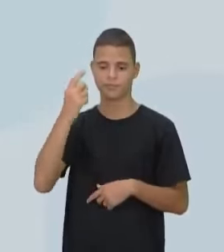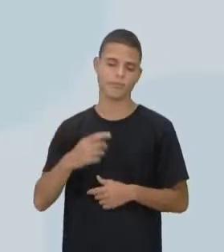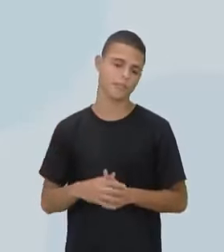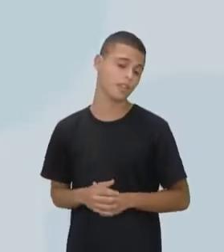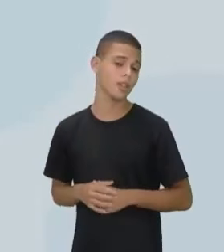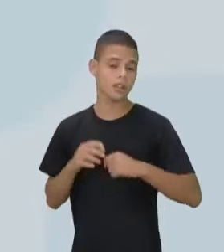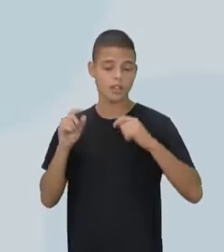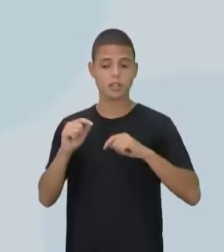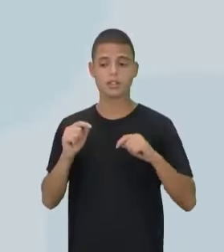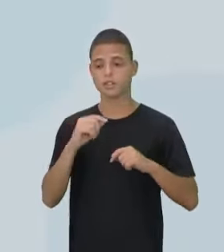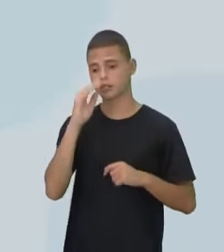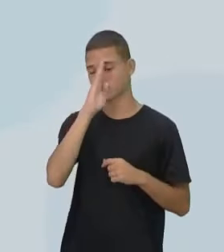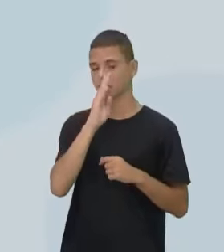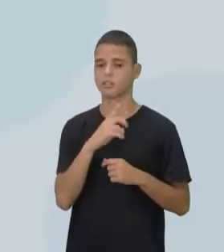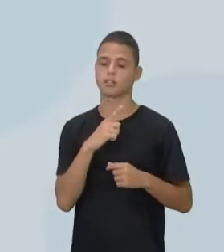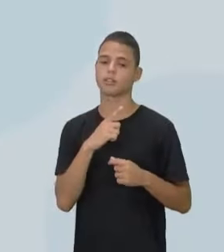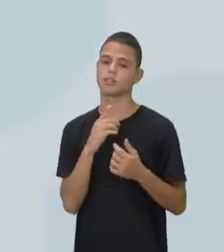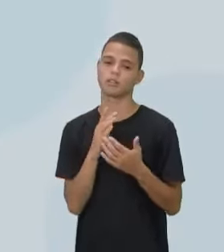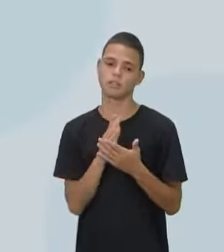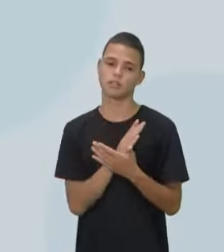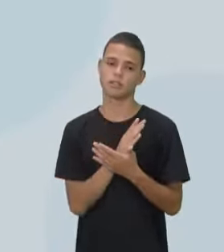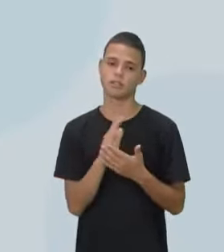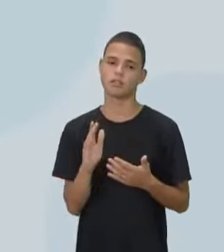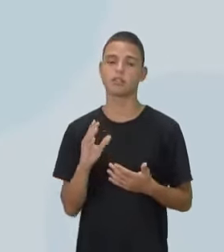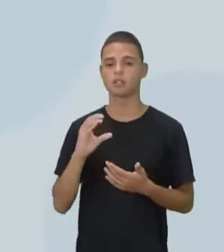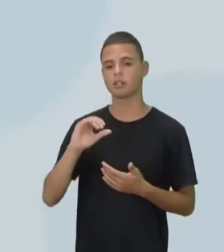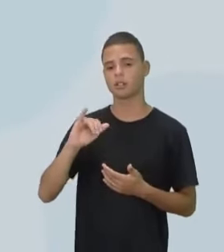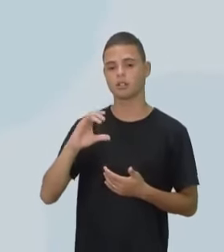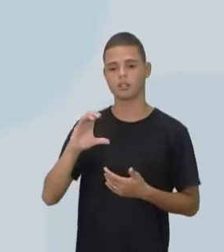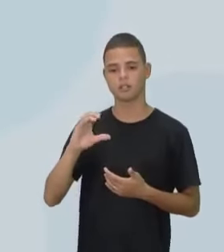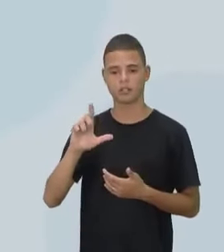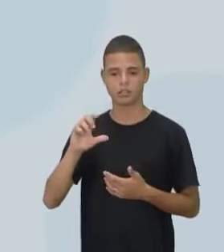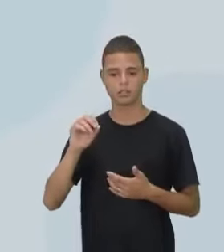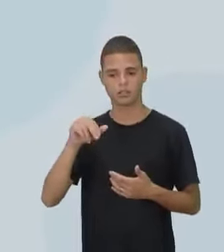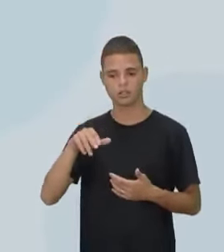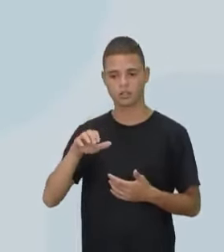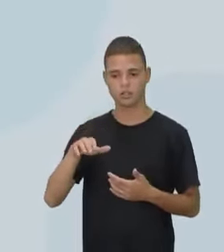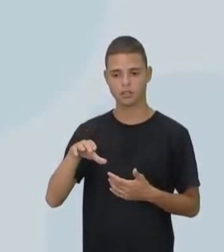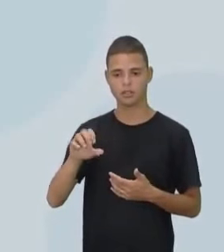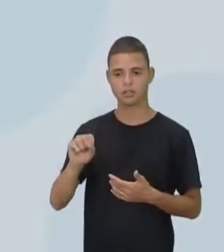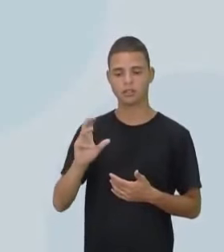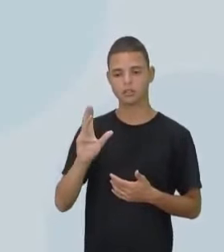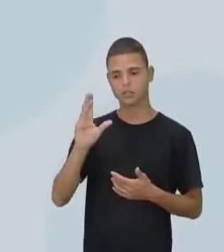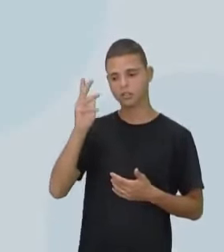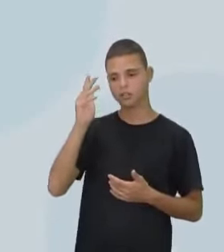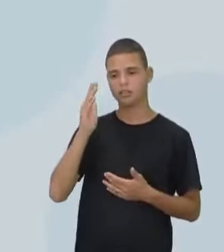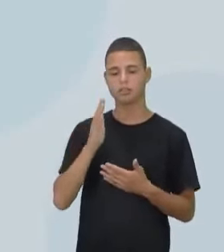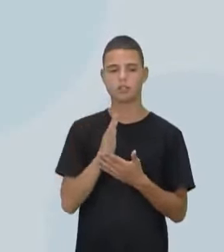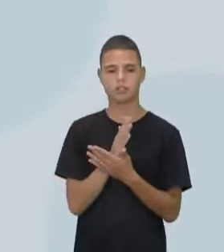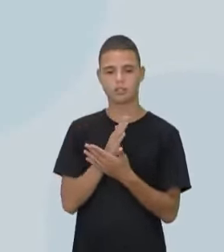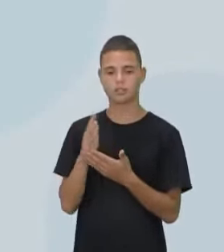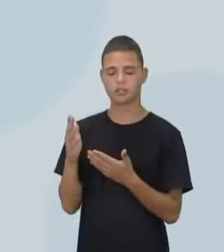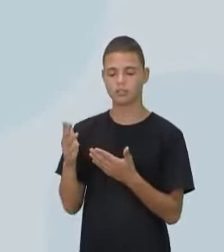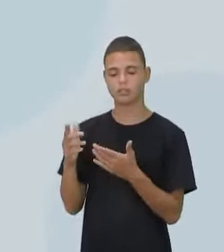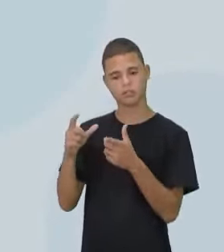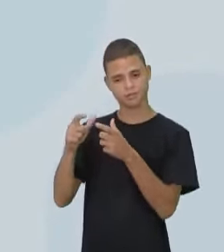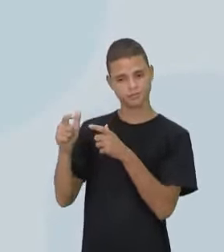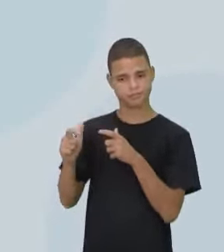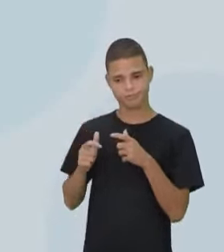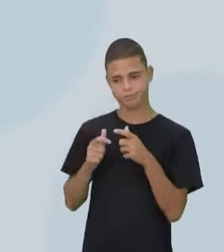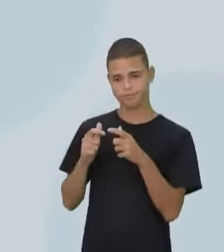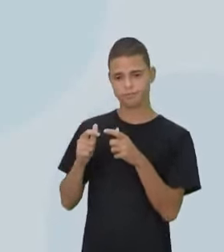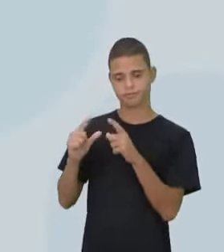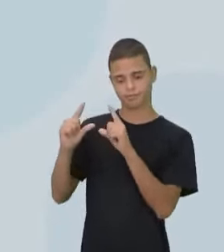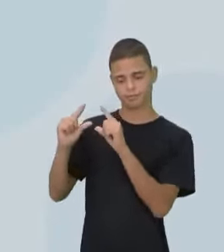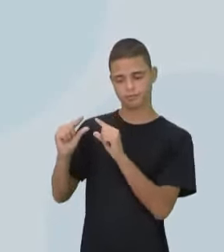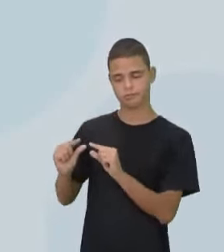aqui no Brasil a gente tem a atuação de ciclones extratropicais, que acontecem em latitudes inferiores às